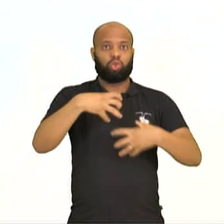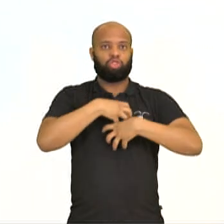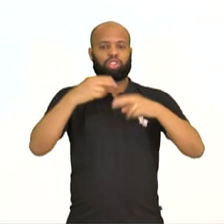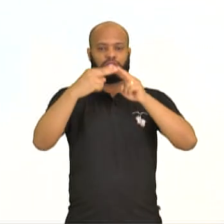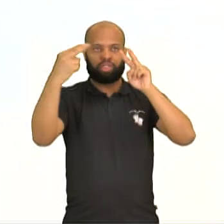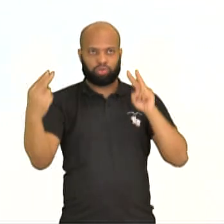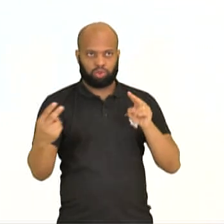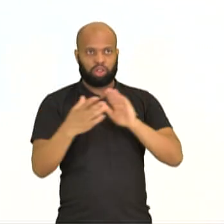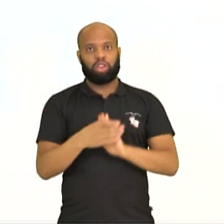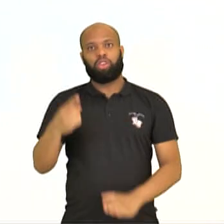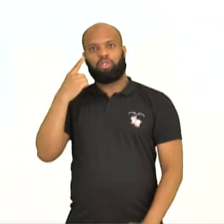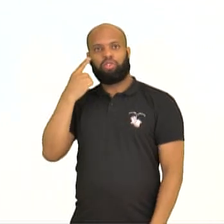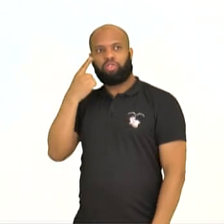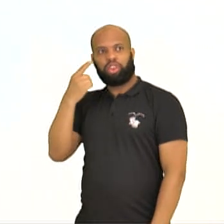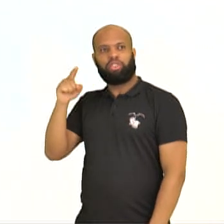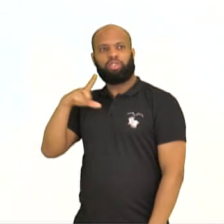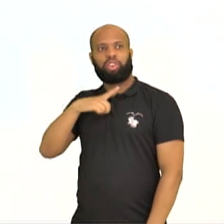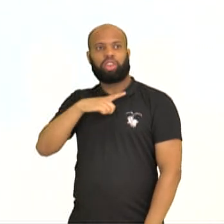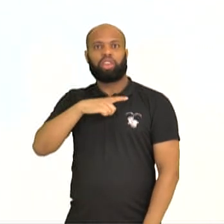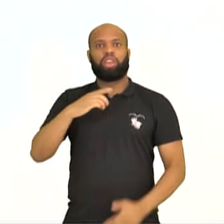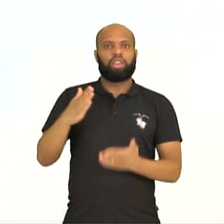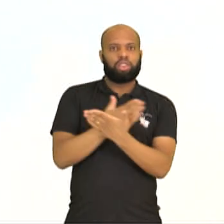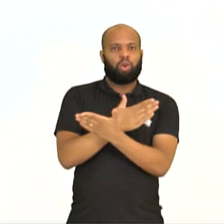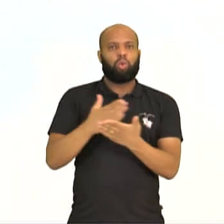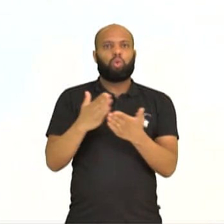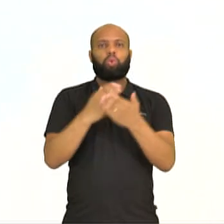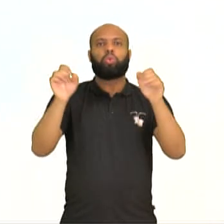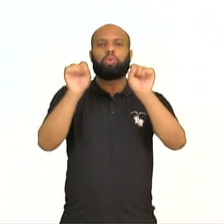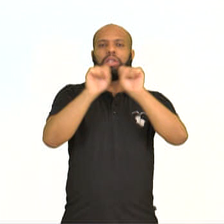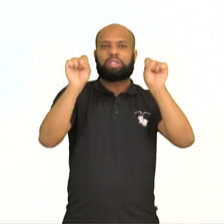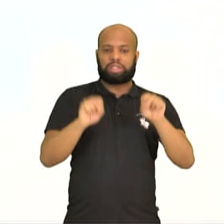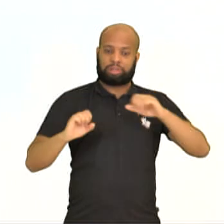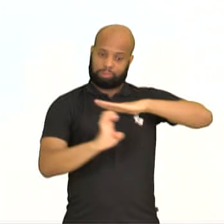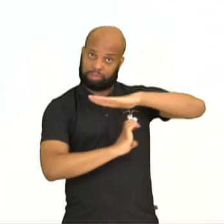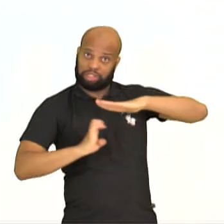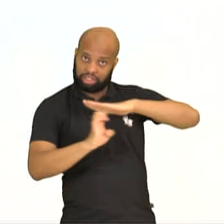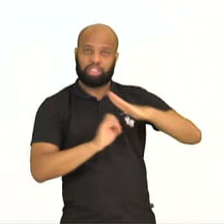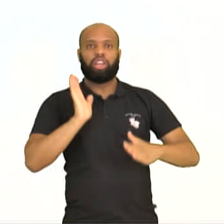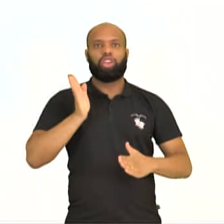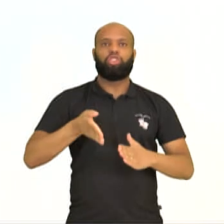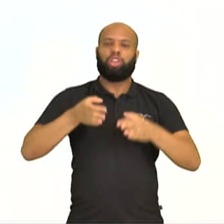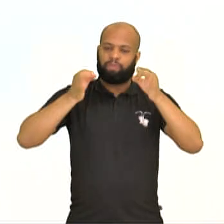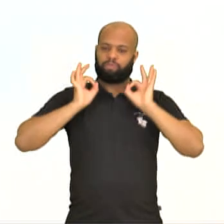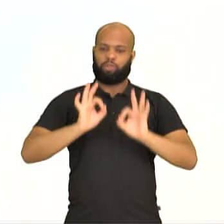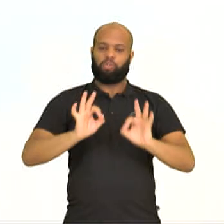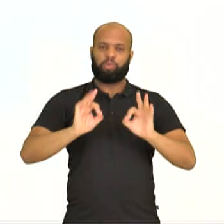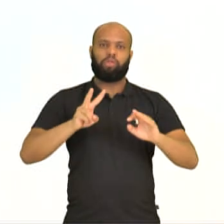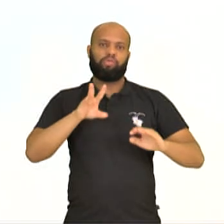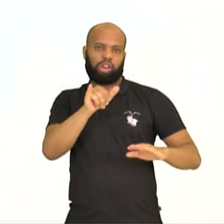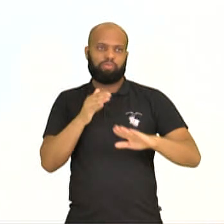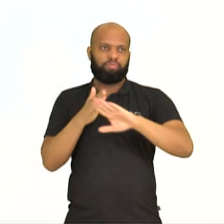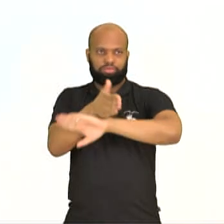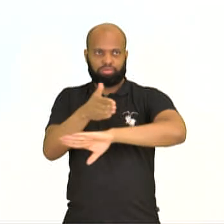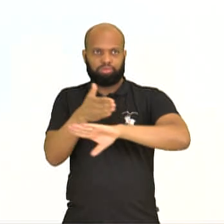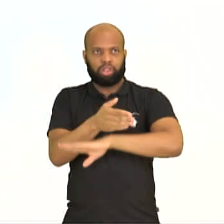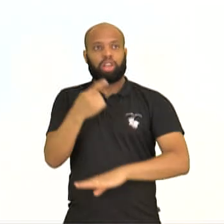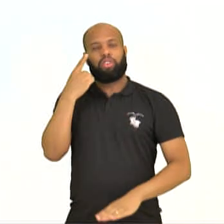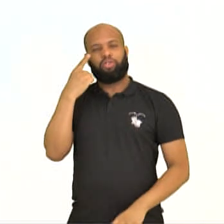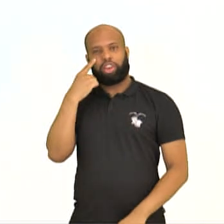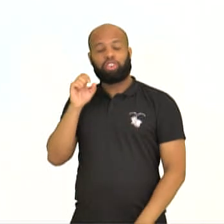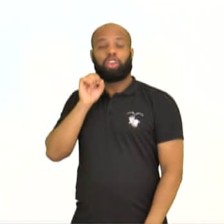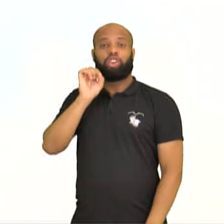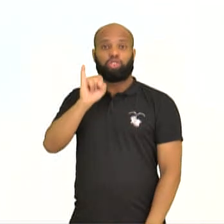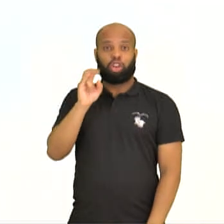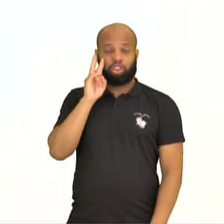e Ubisoft já confirmaram participação, né? Então, o nosso gabarito nos indica que só